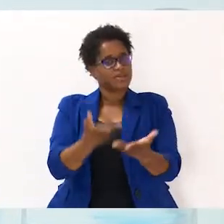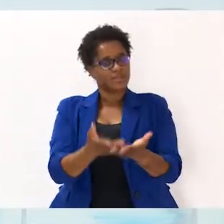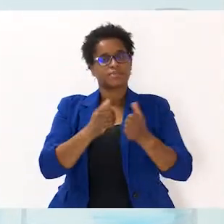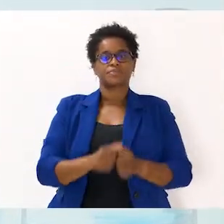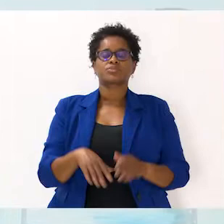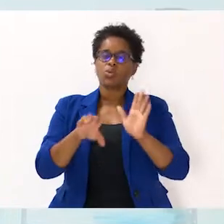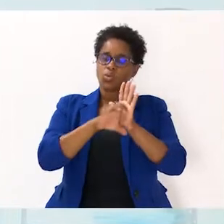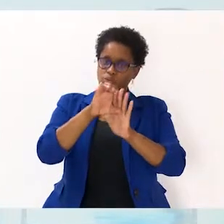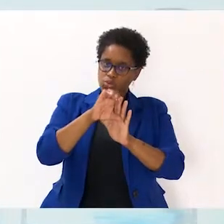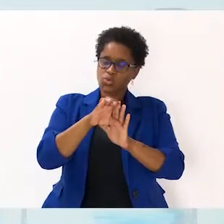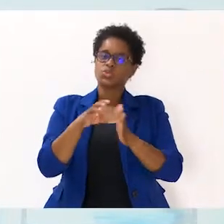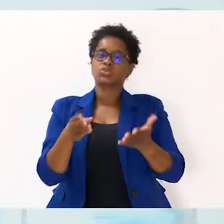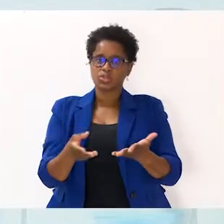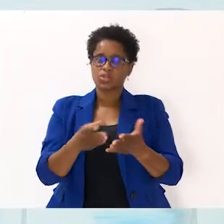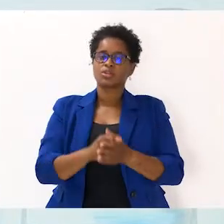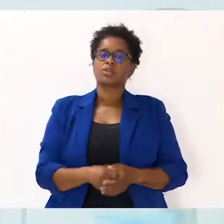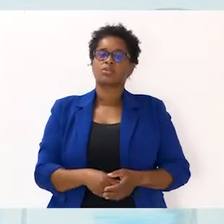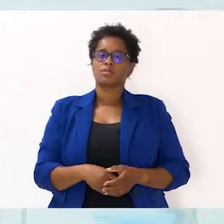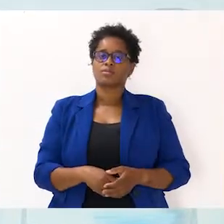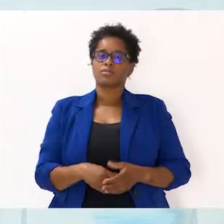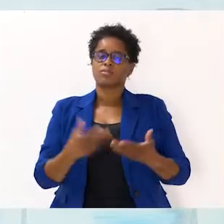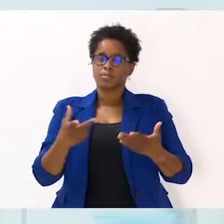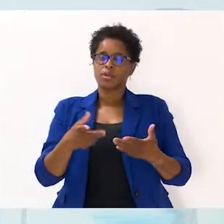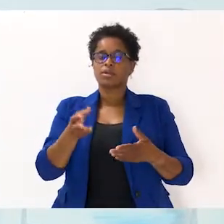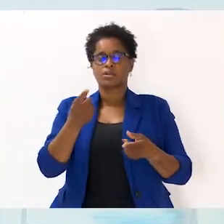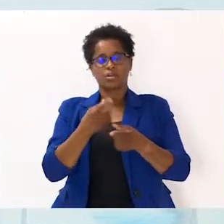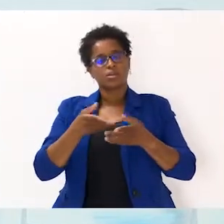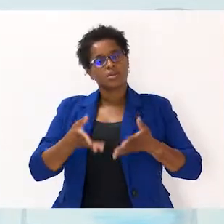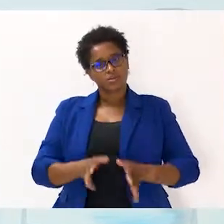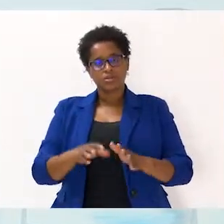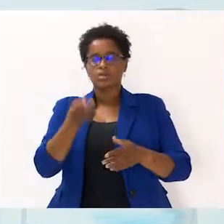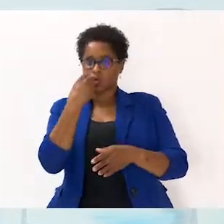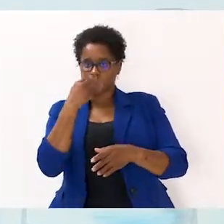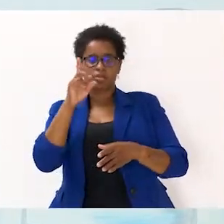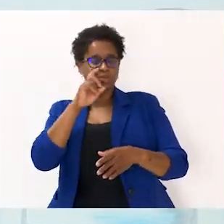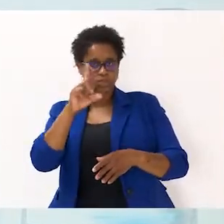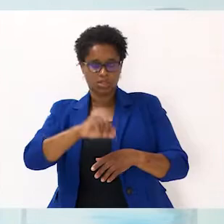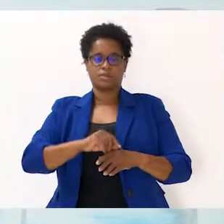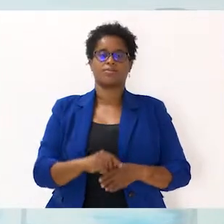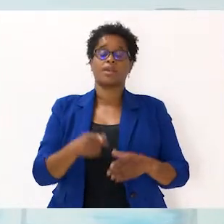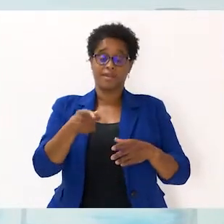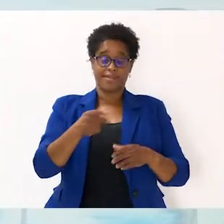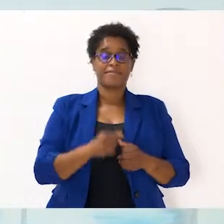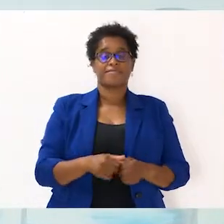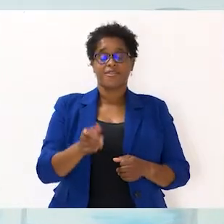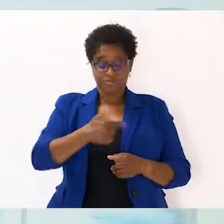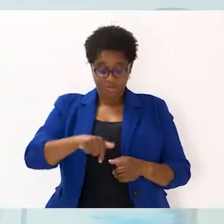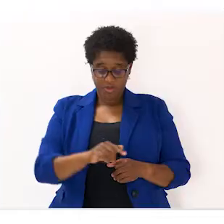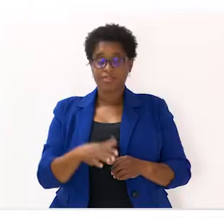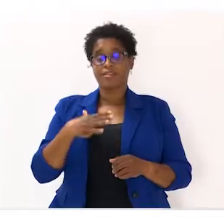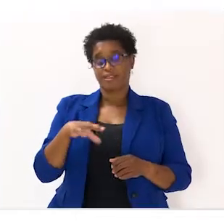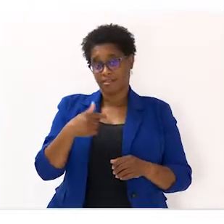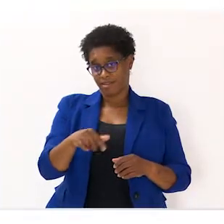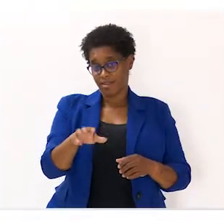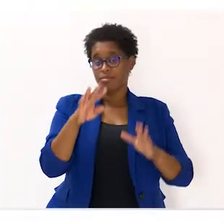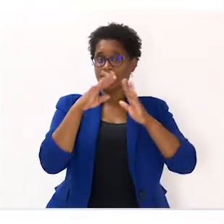oferecendo condições para reproduzirem, para se alimentarem e para se protegerem. Então, aqui nós teremos